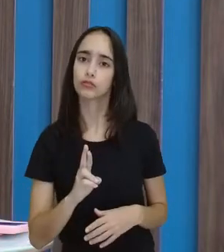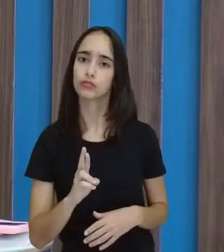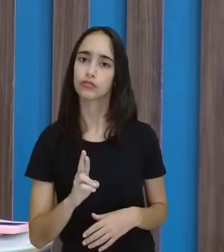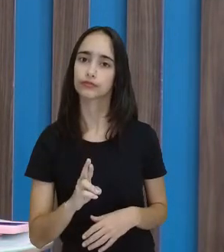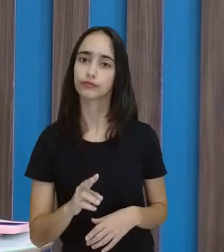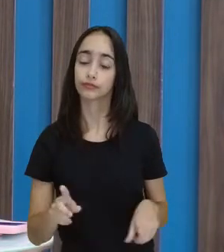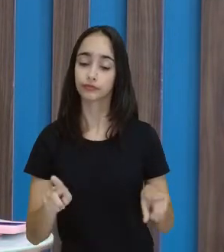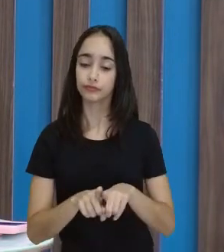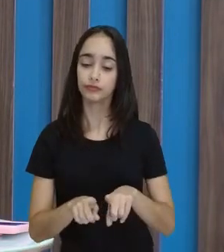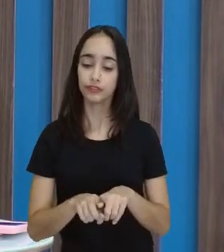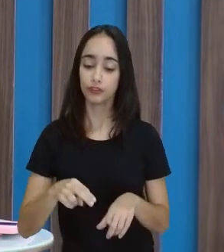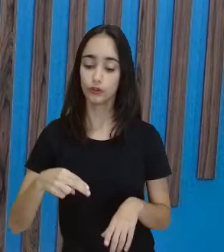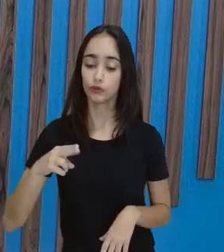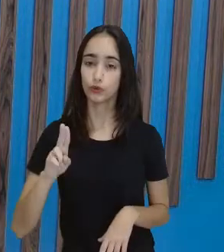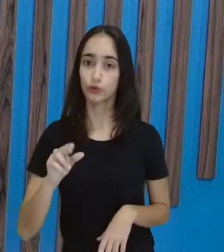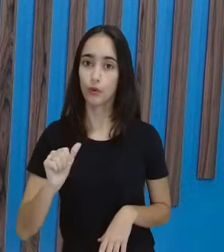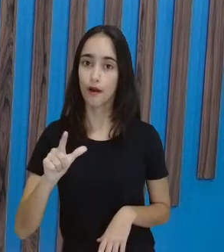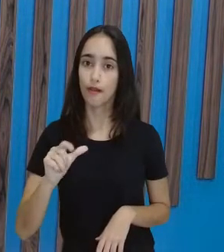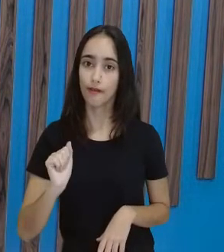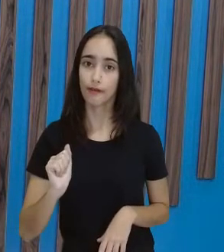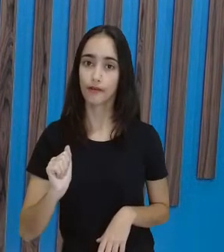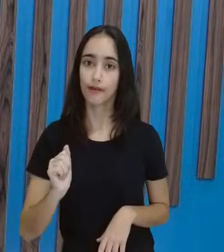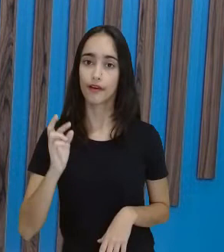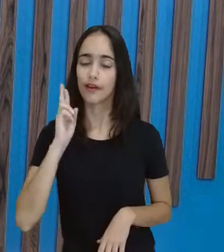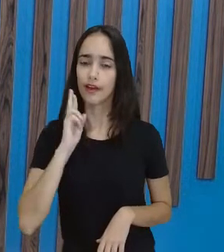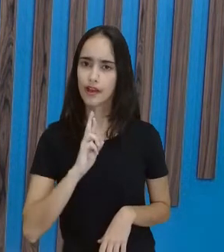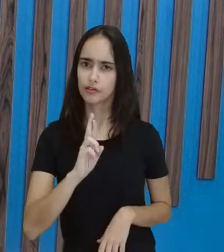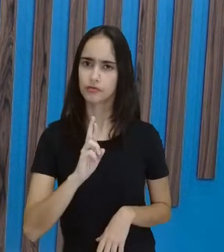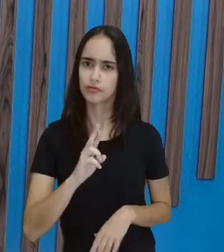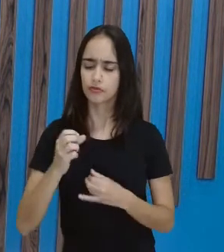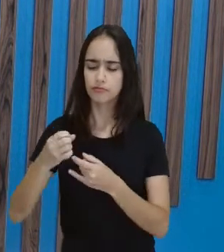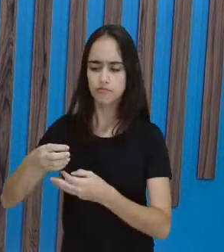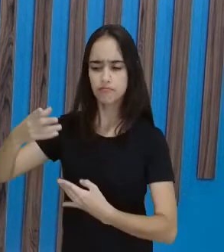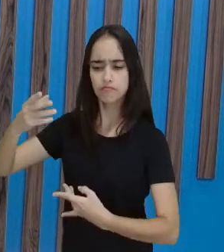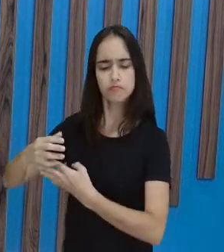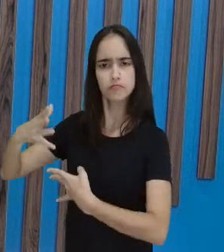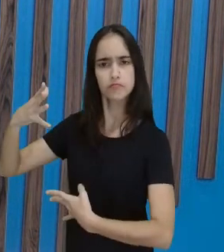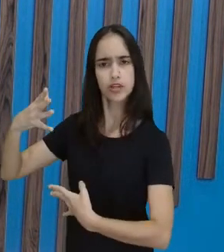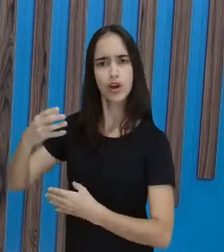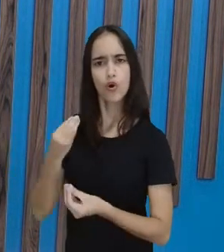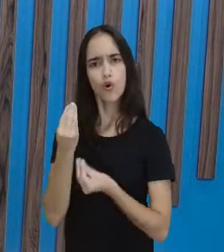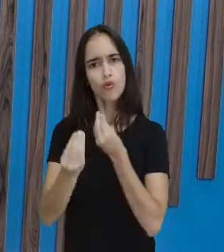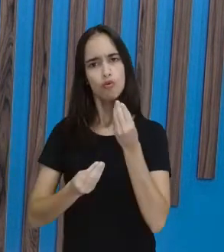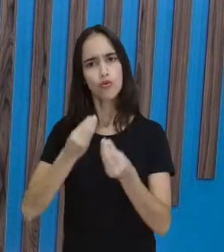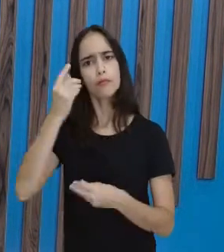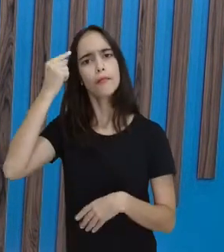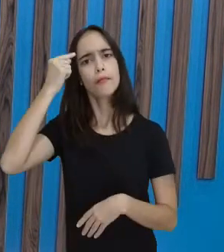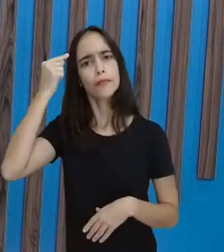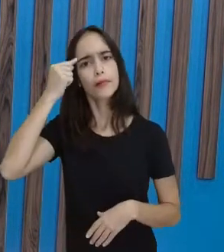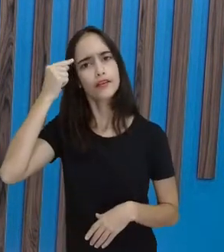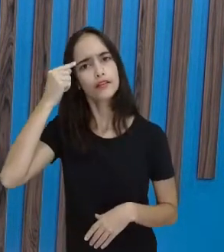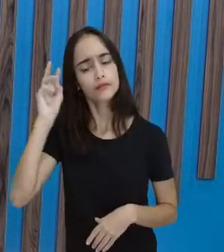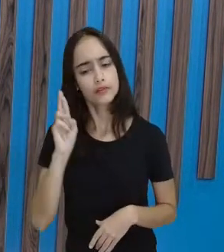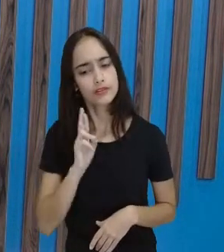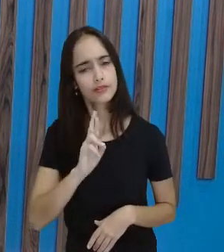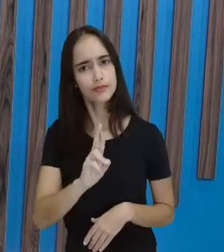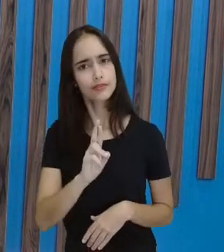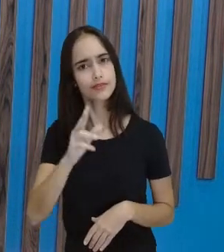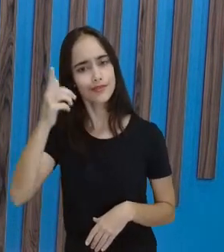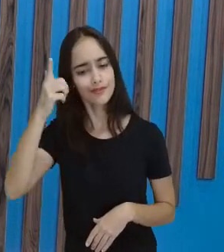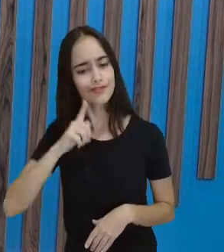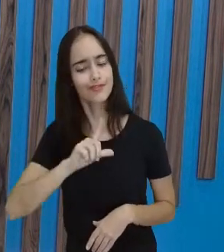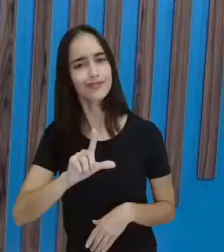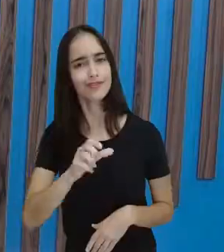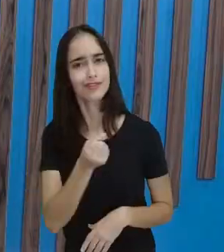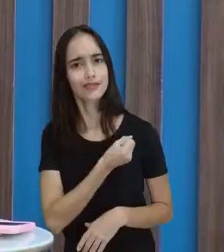Ala é Isabela. Então, conta aí pra gente. Como foi que você pensou para chegar ao resultado 5? Você precisou fazer o quê? Ela está